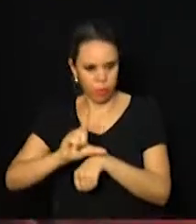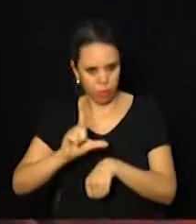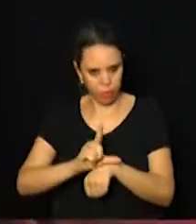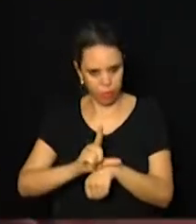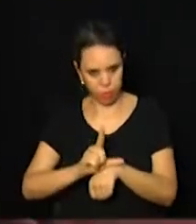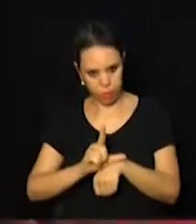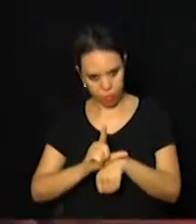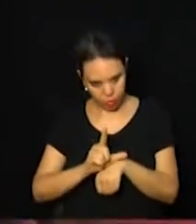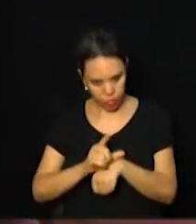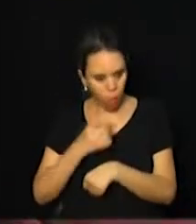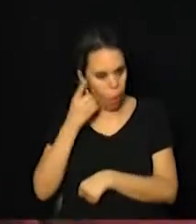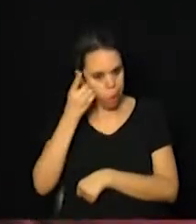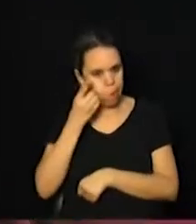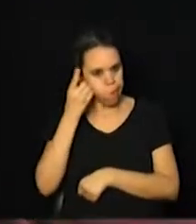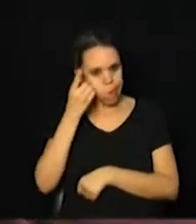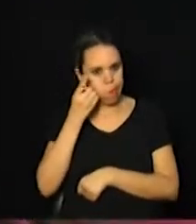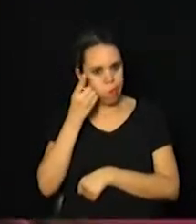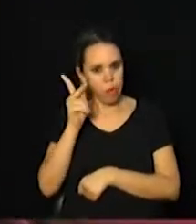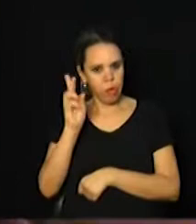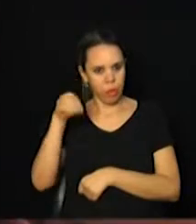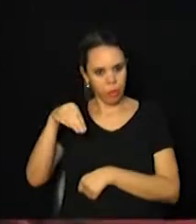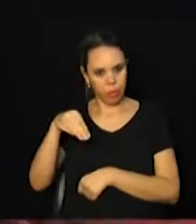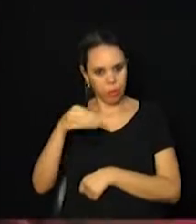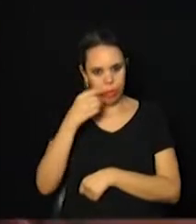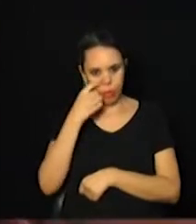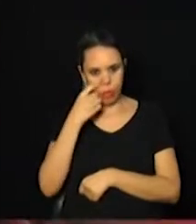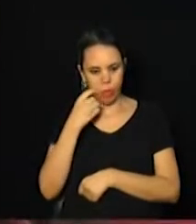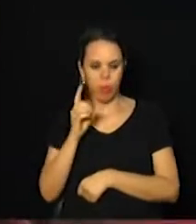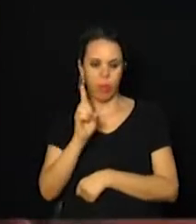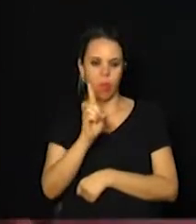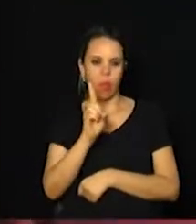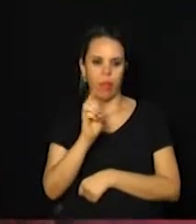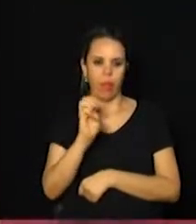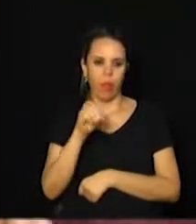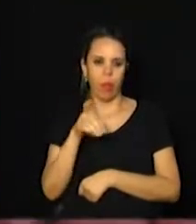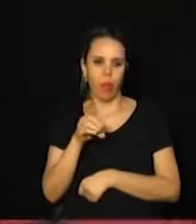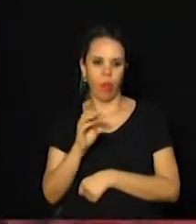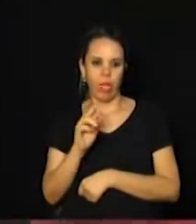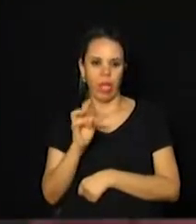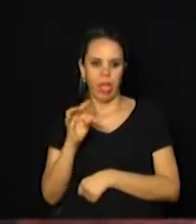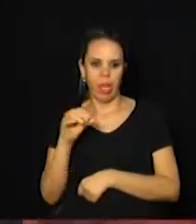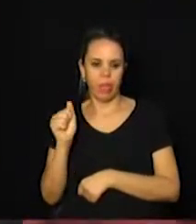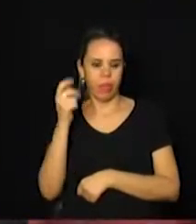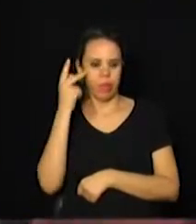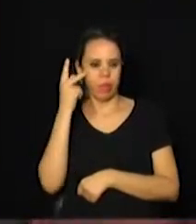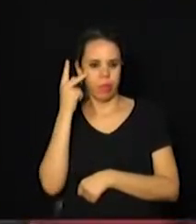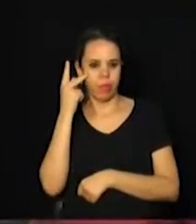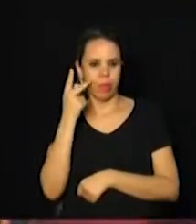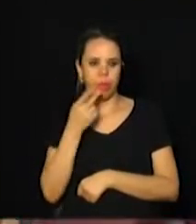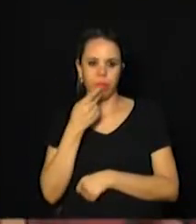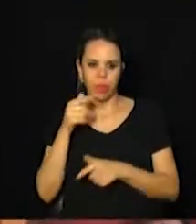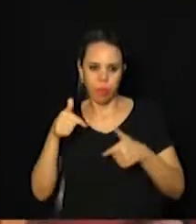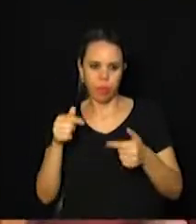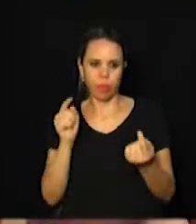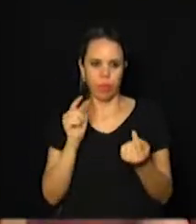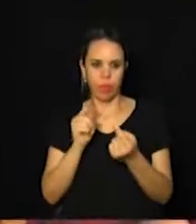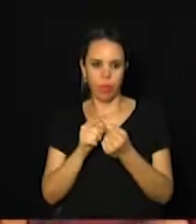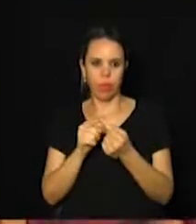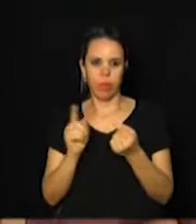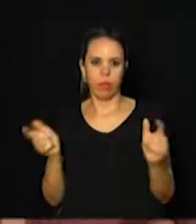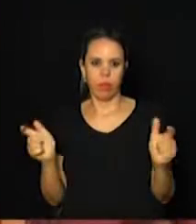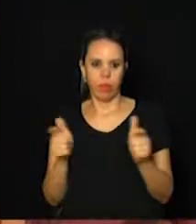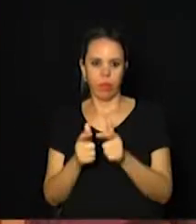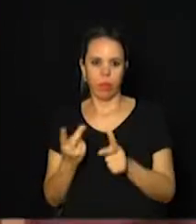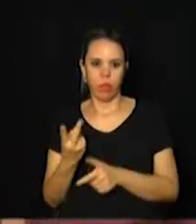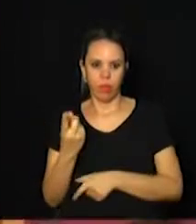o deputado Kim kataguiri do Democratas de São Paulo alega que a medida tem o objetivo de diminuir